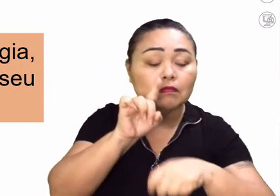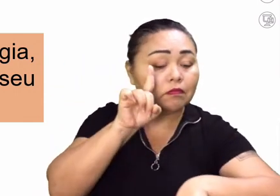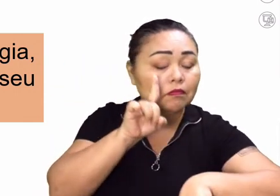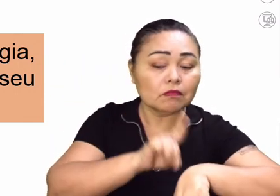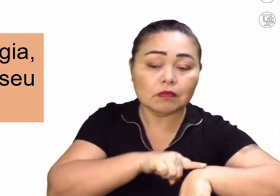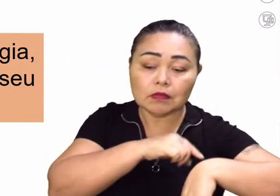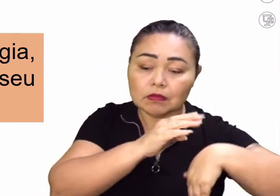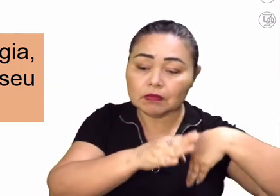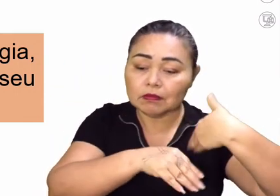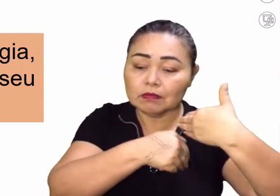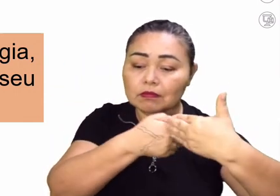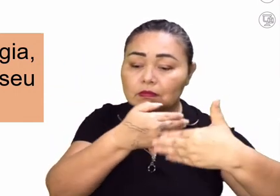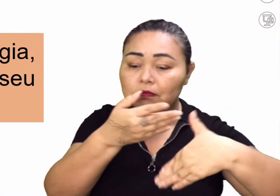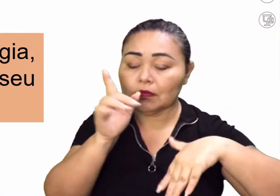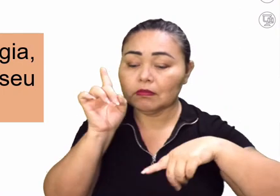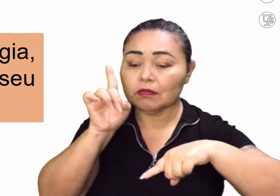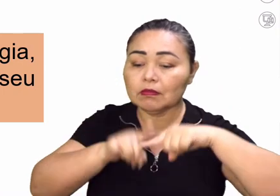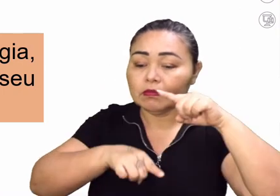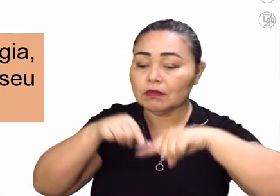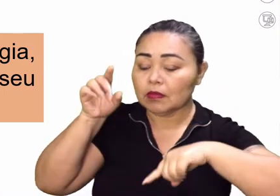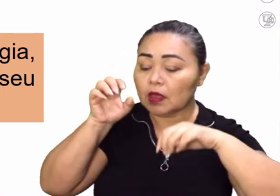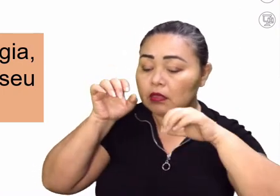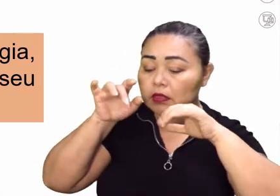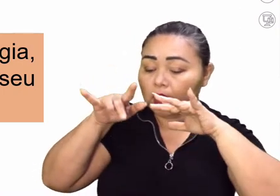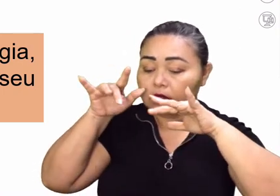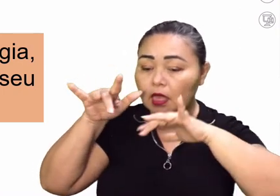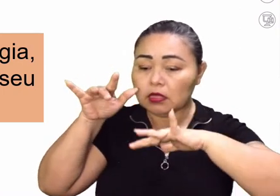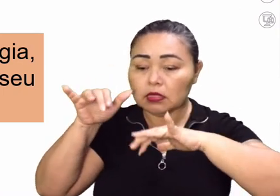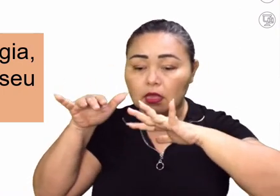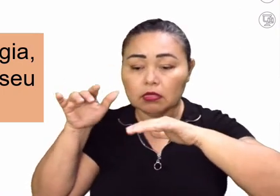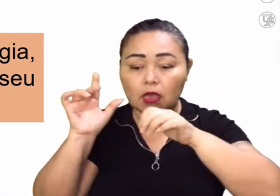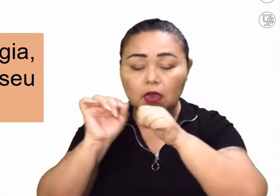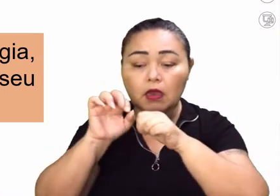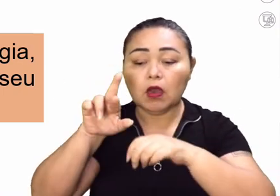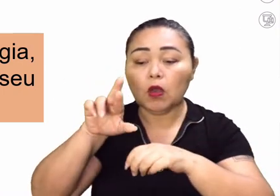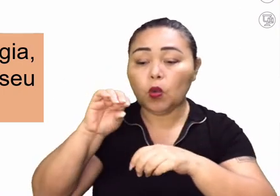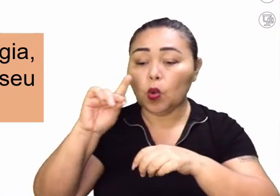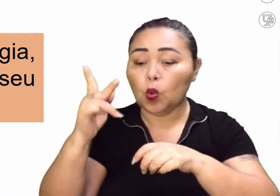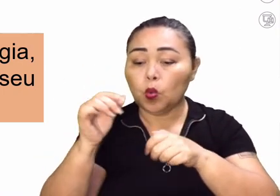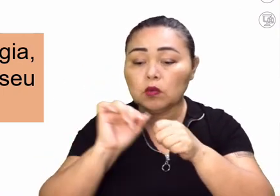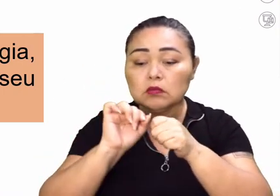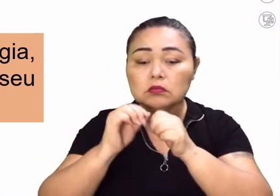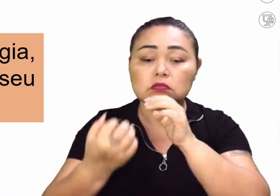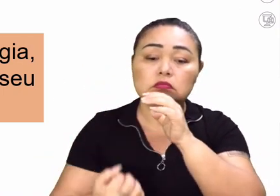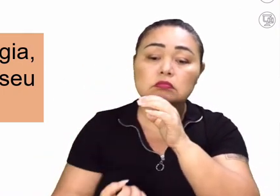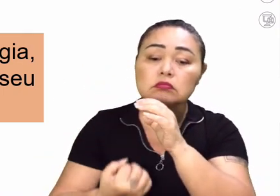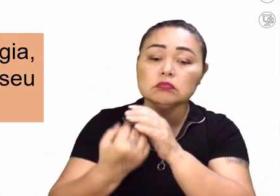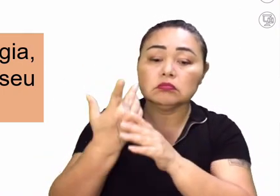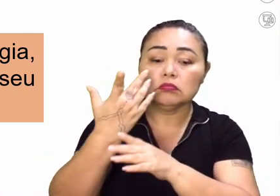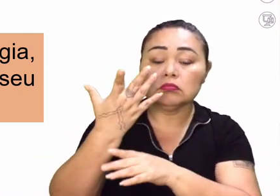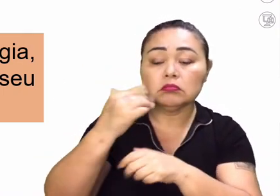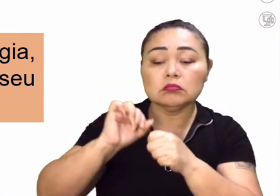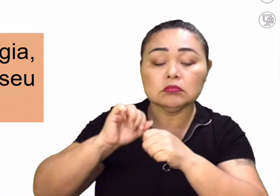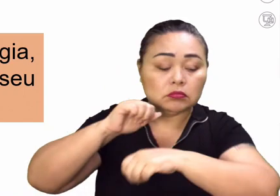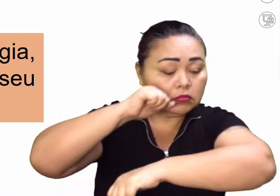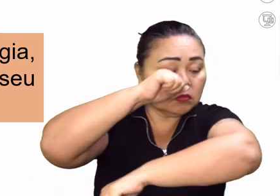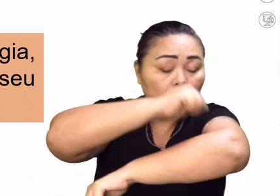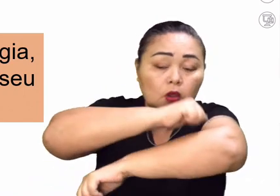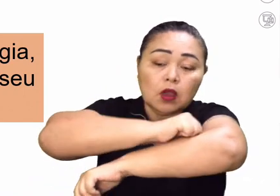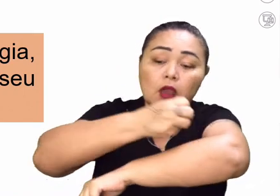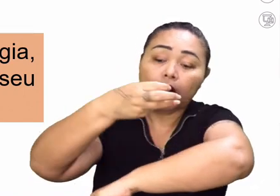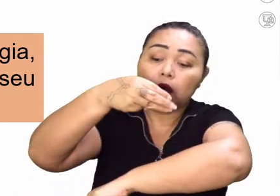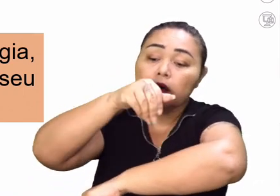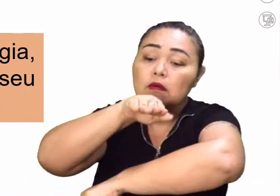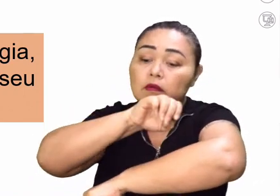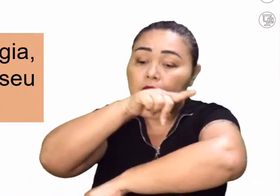e a acumulação de material orgânico as rochas de origem dos solos são chamados de